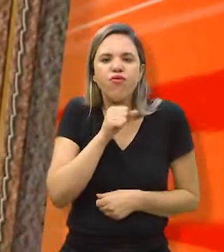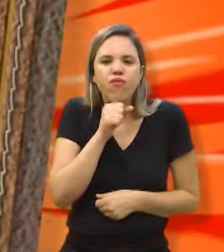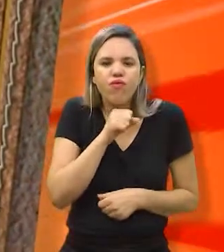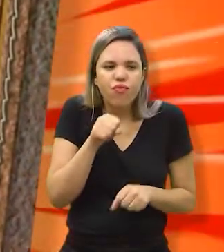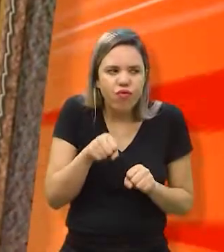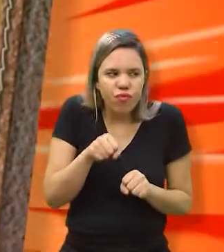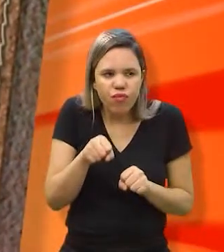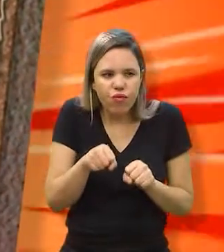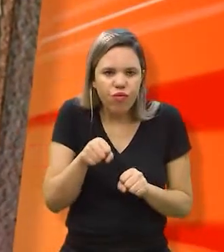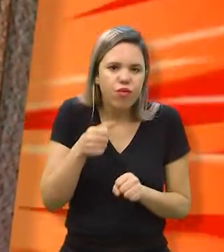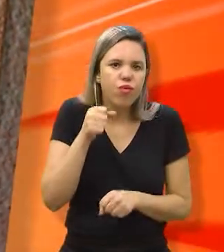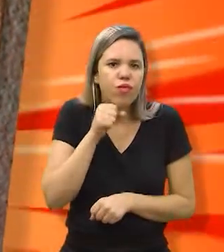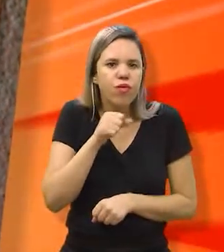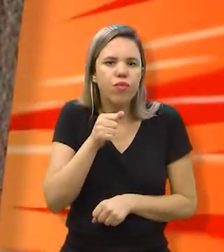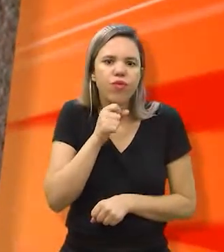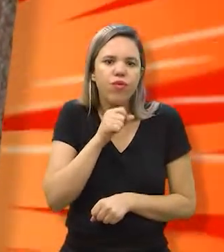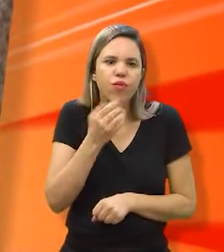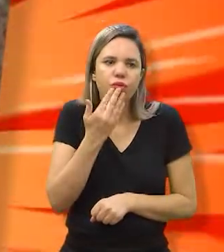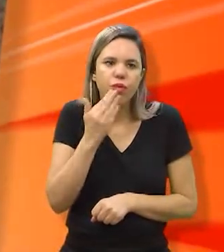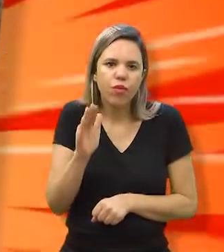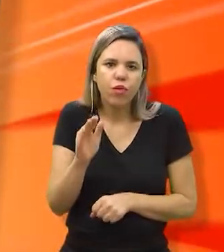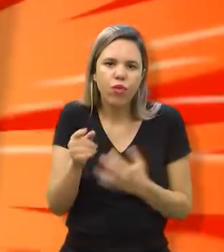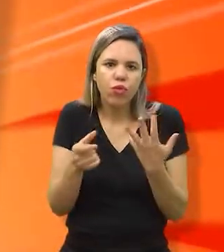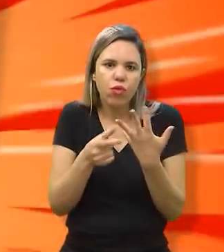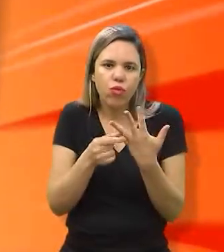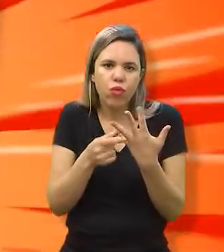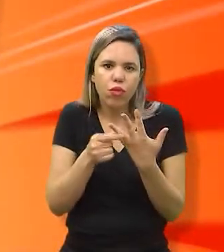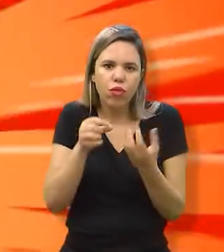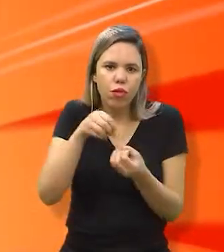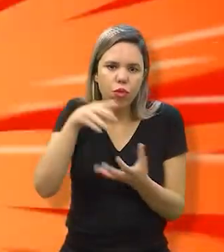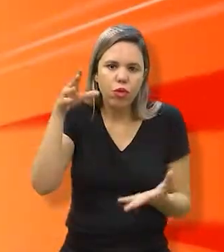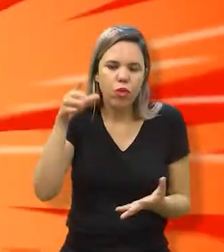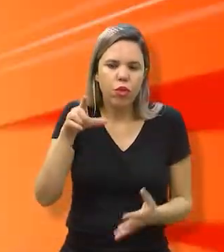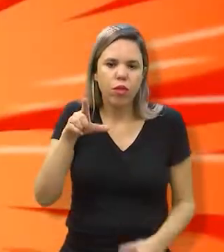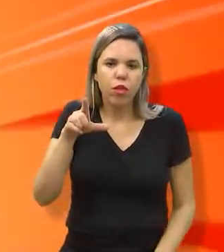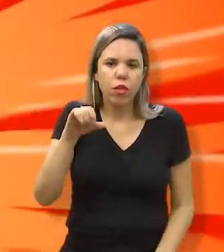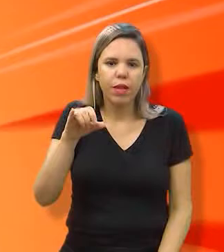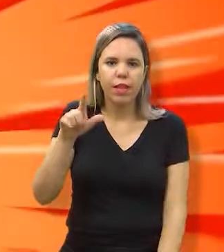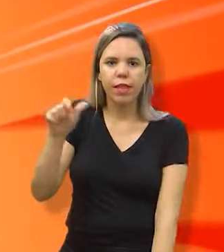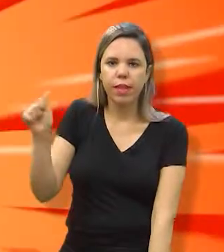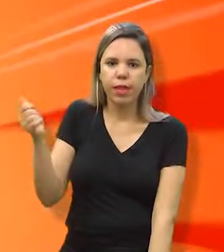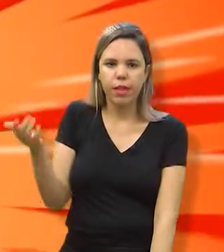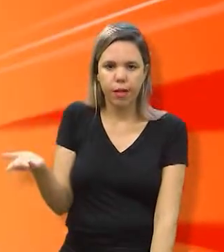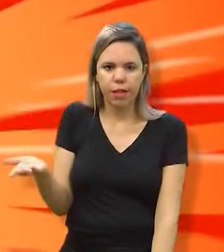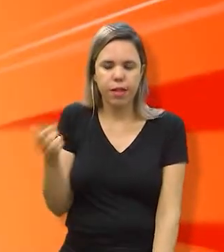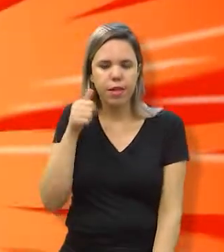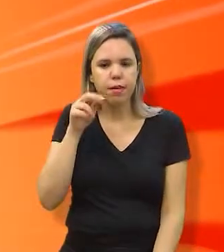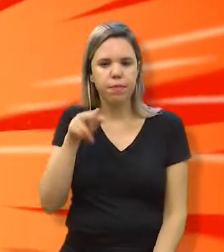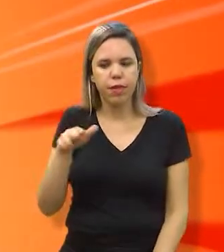velhinha que promete um anel mágico para Leila, que é a irmãzinha do